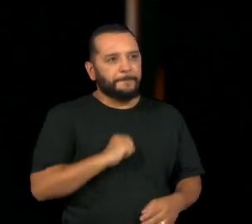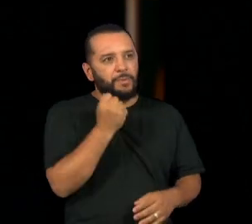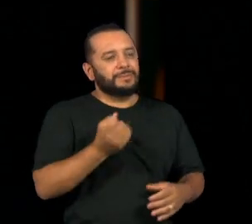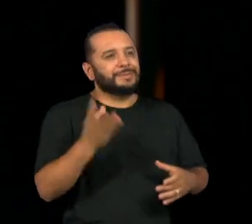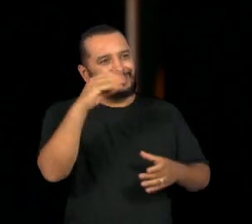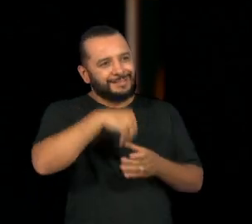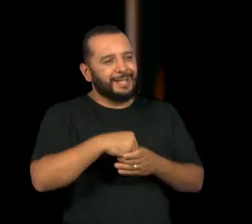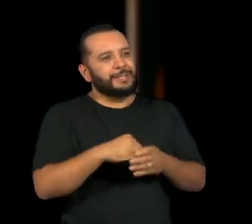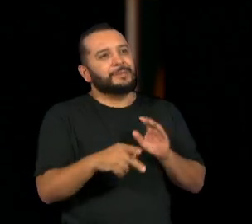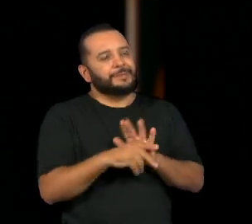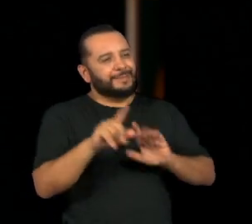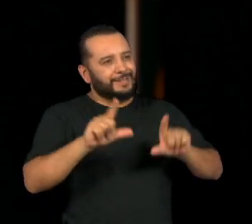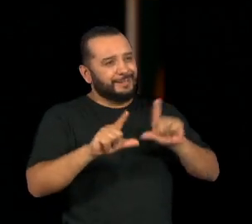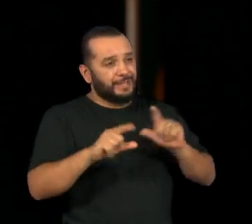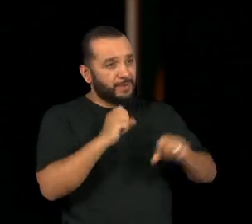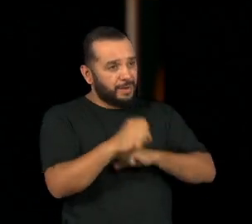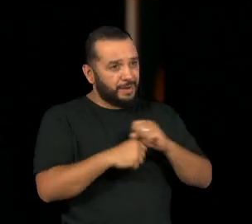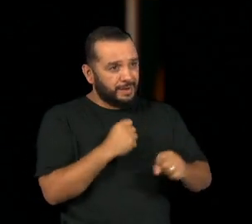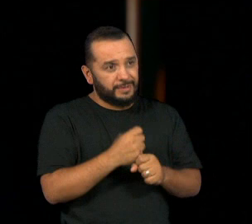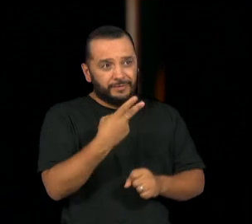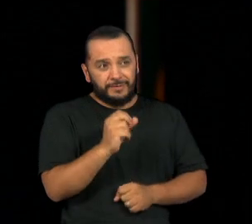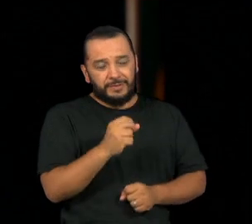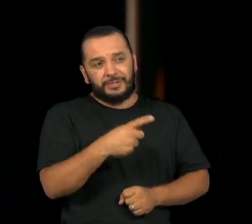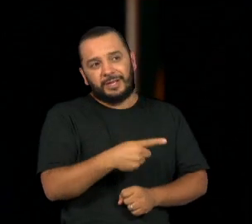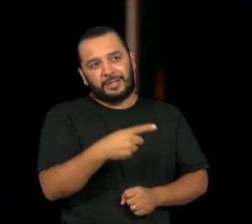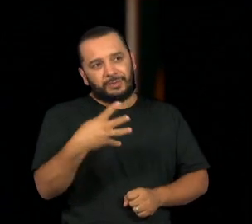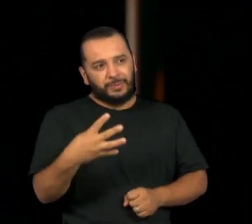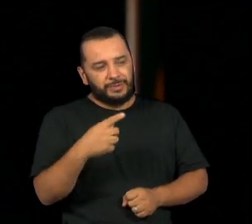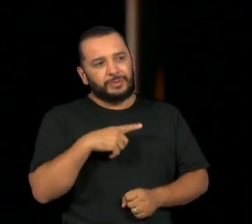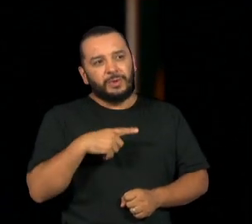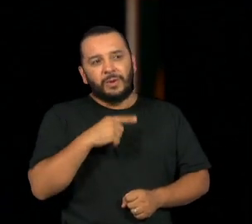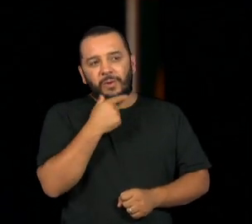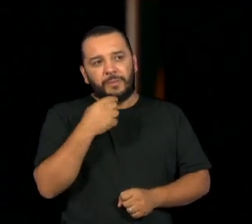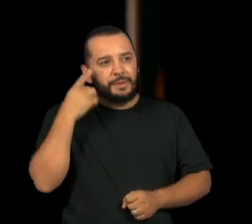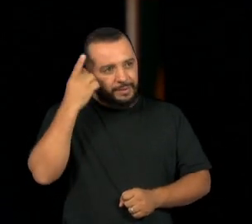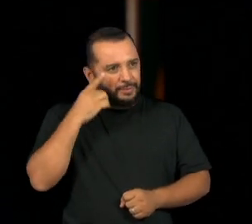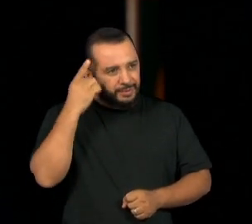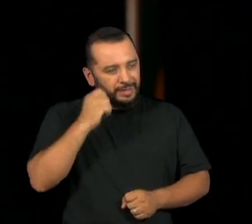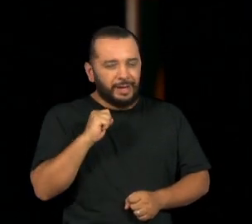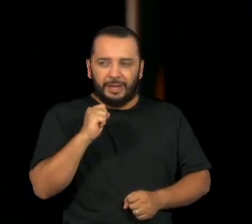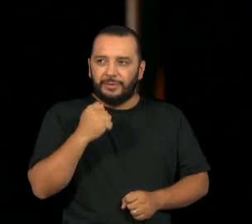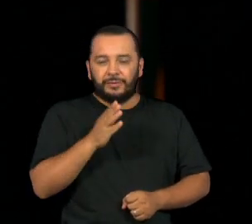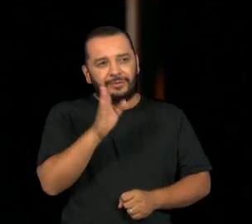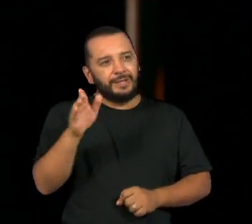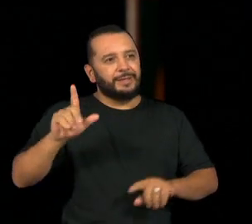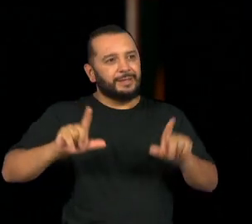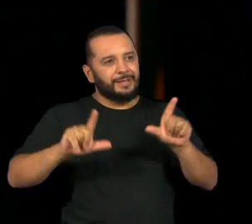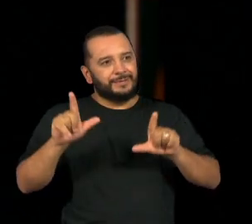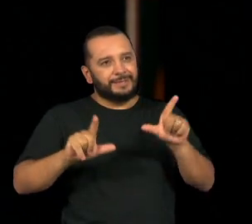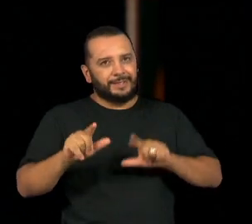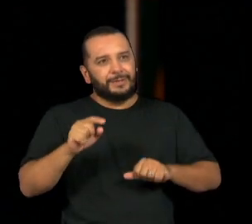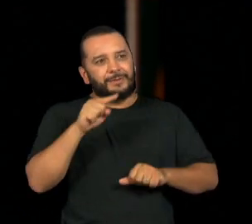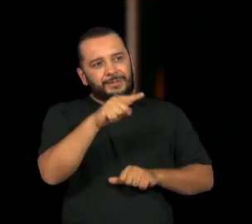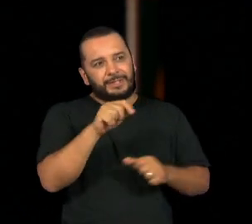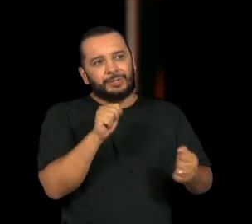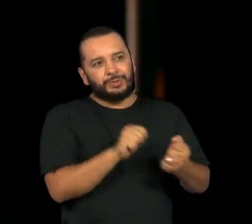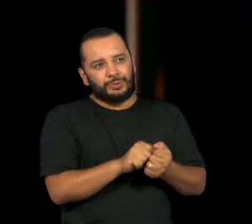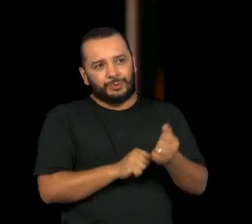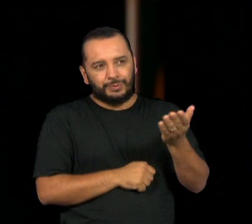televisão. Eu lembro em 2014, um deputado do Baixo Clero foi num programa de televisão que você